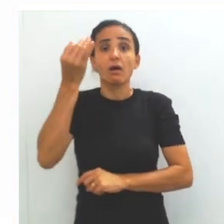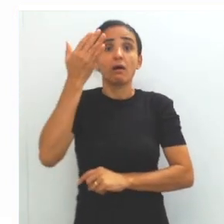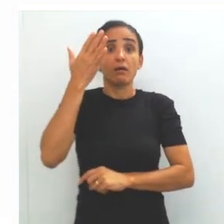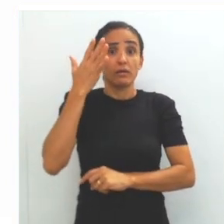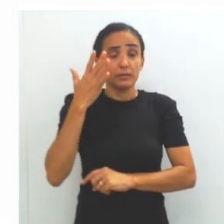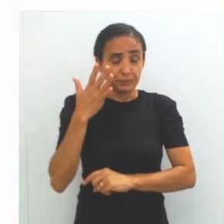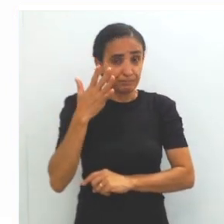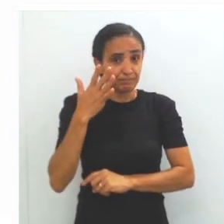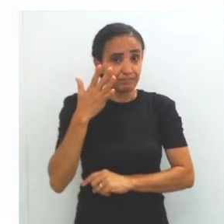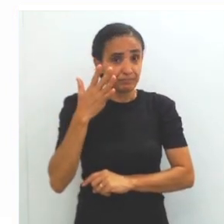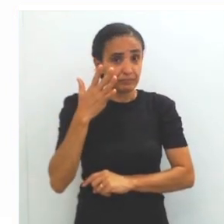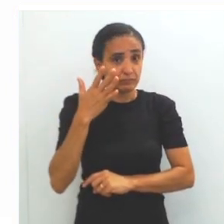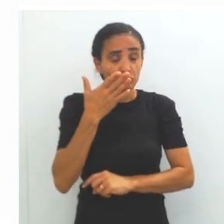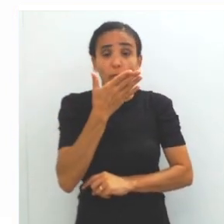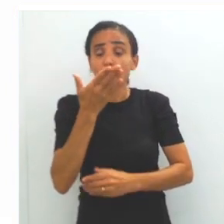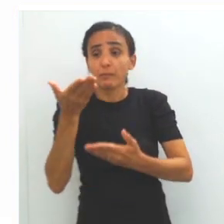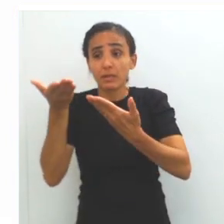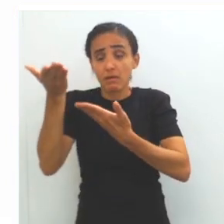nosso olho,